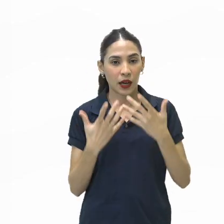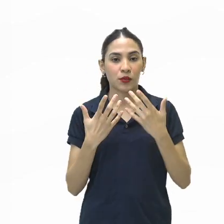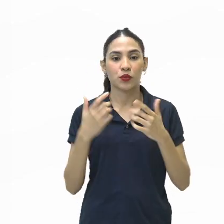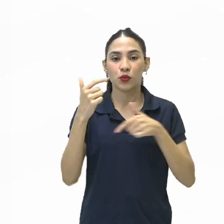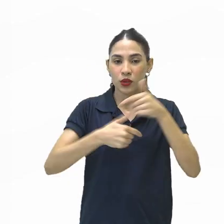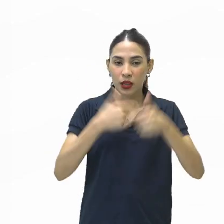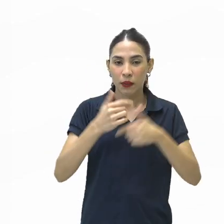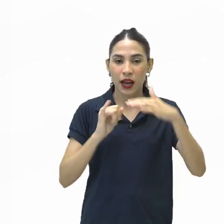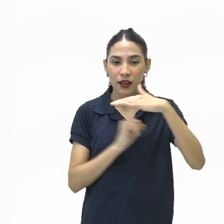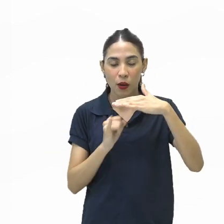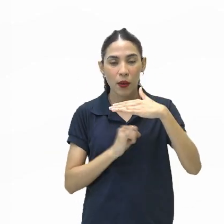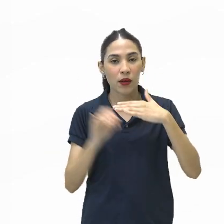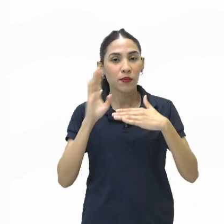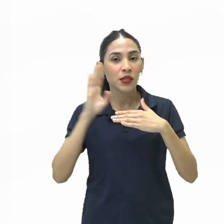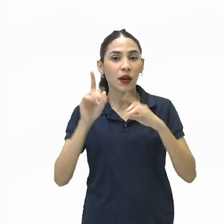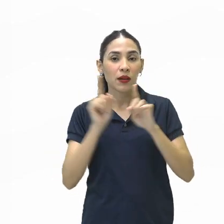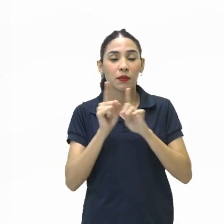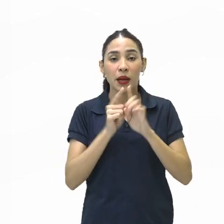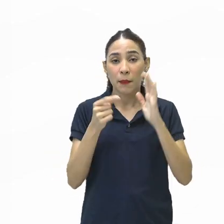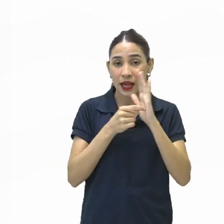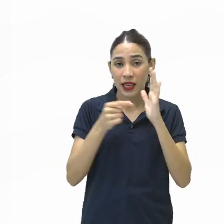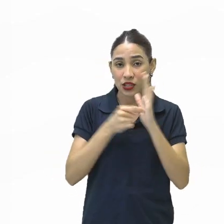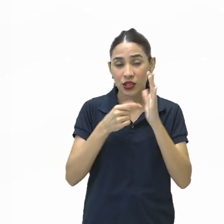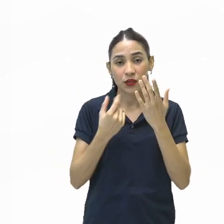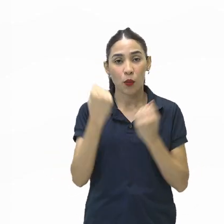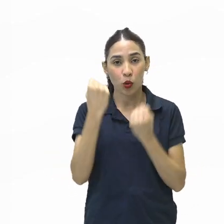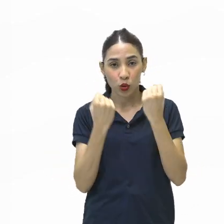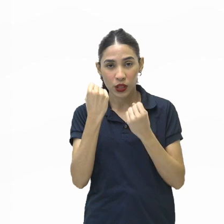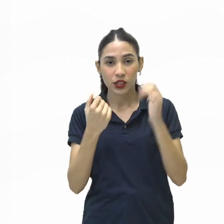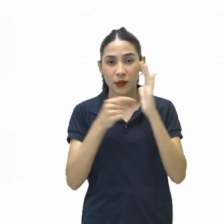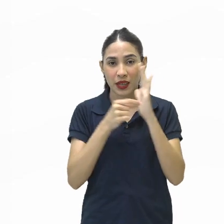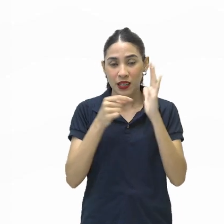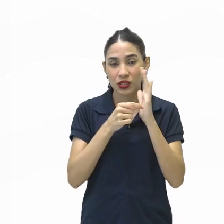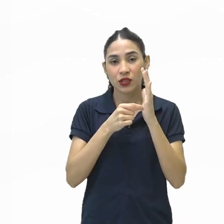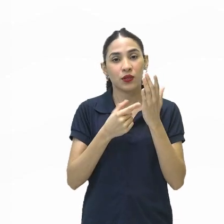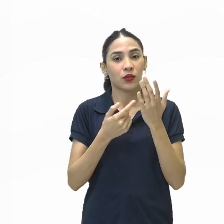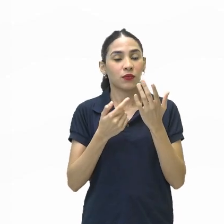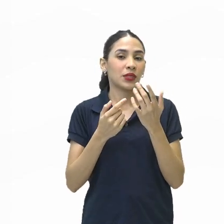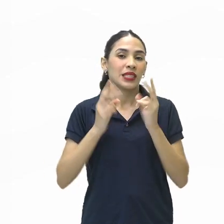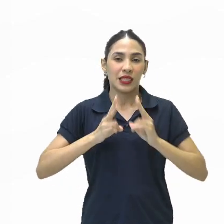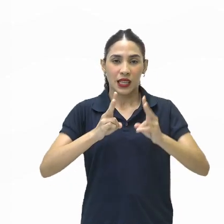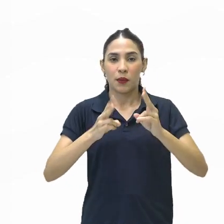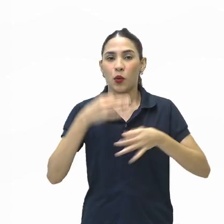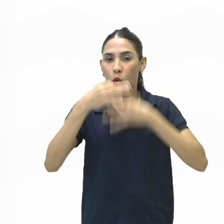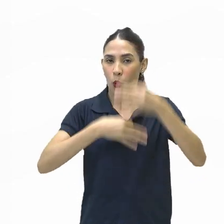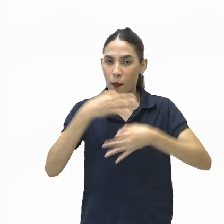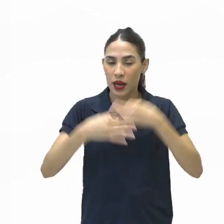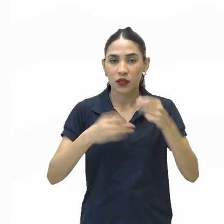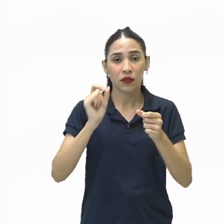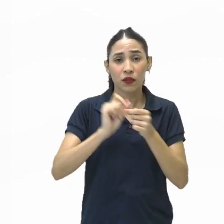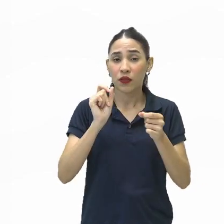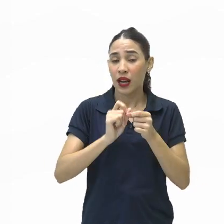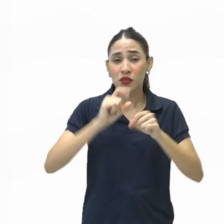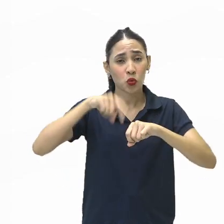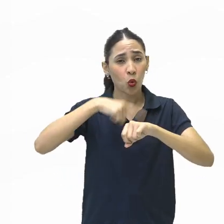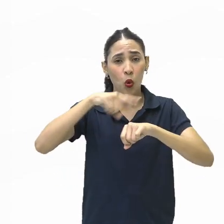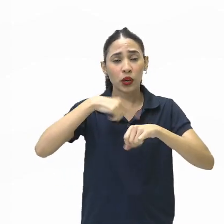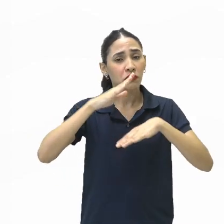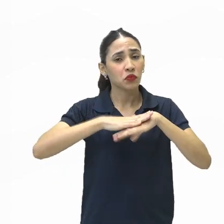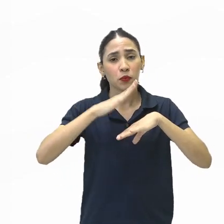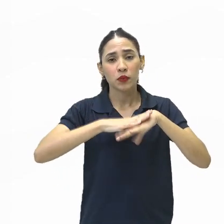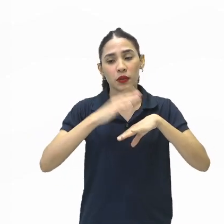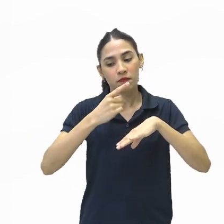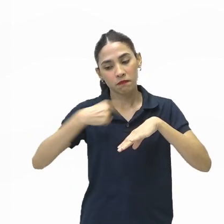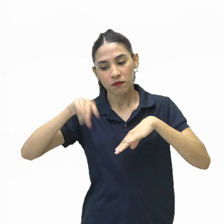os entregadores de aplicativos, motoristas de aplicativo, eles sempre comentam que fazem o próprio horário, vão